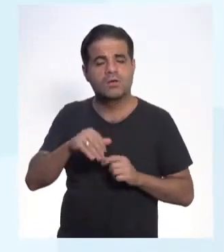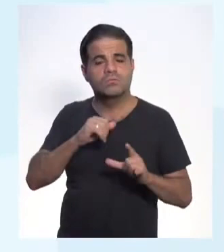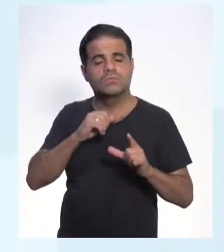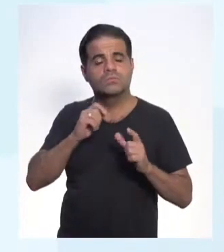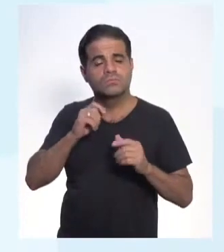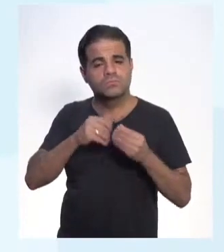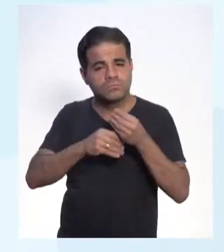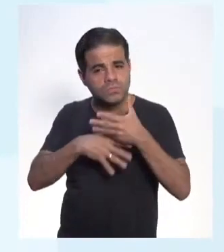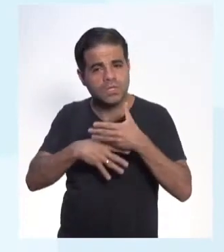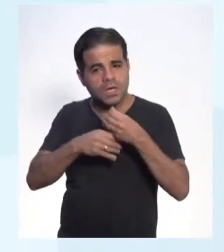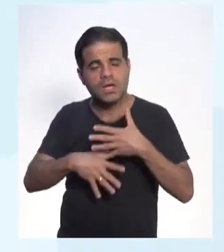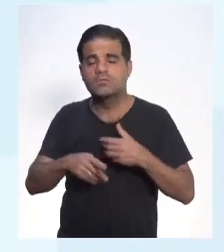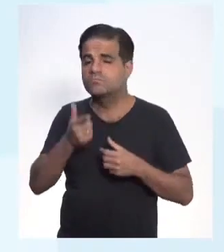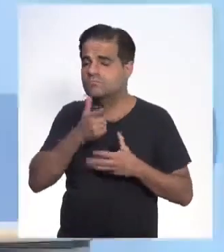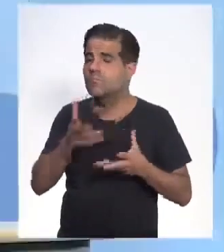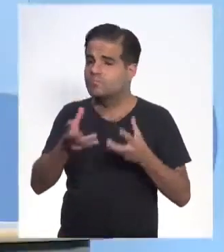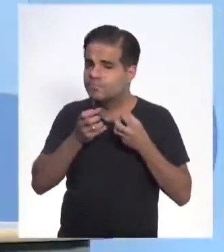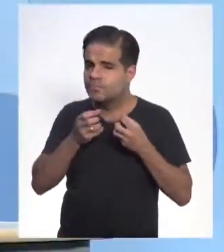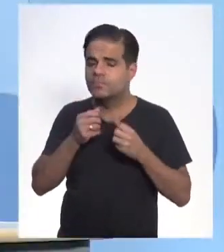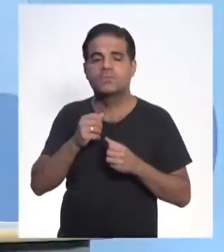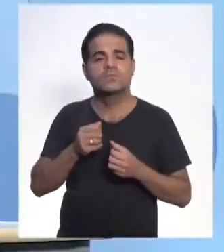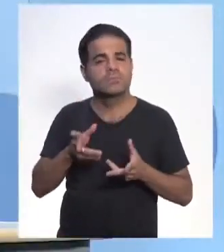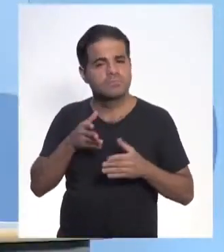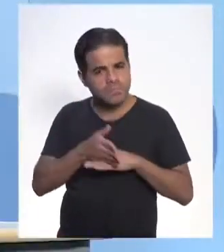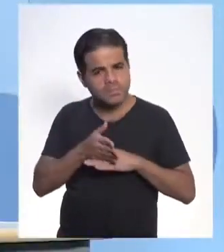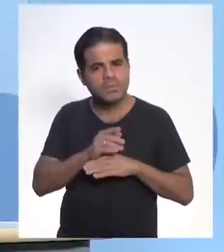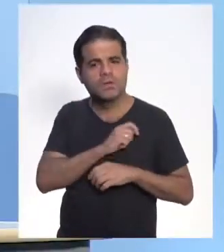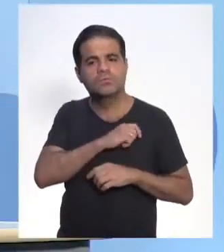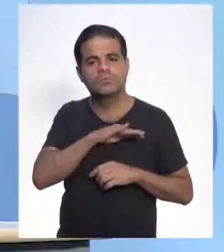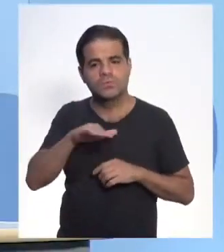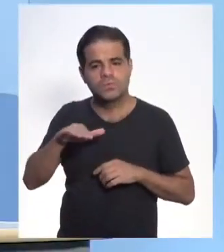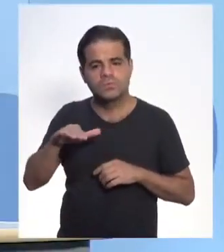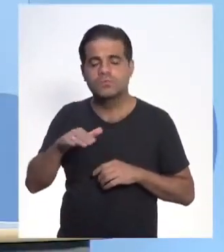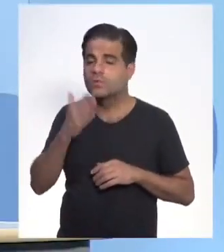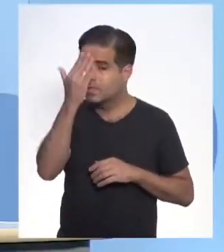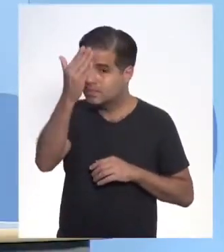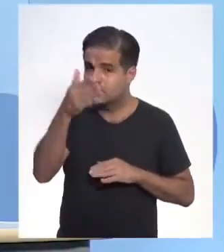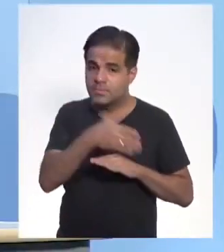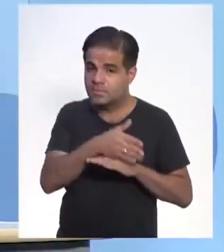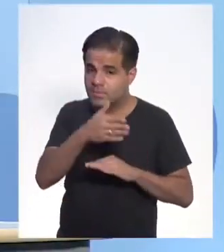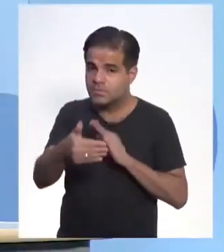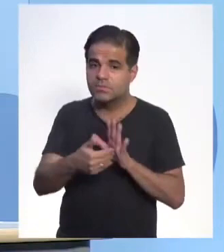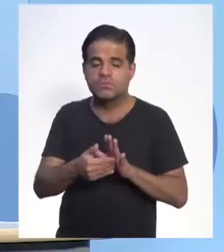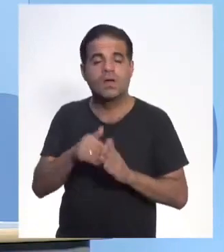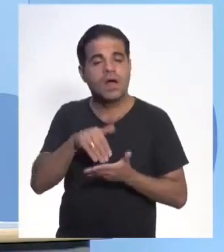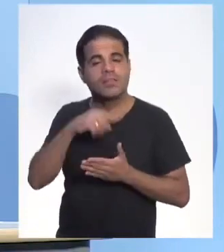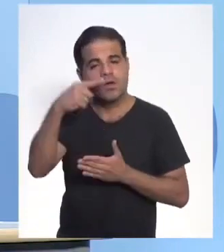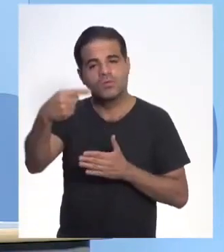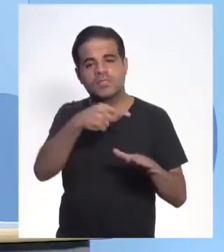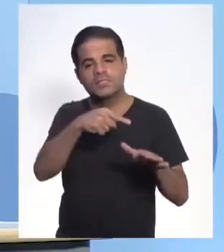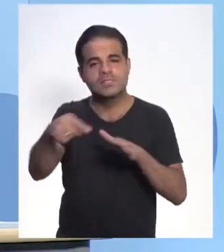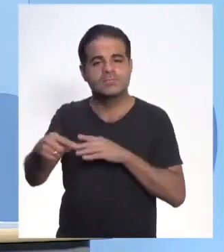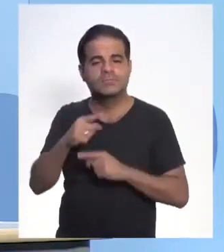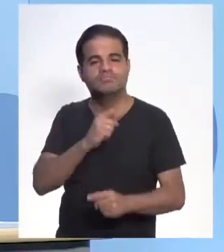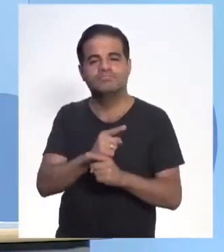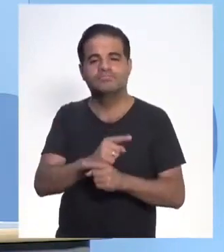a gente consiga absorver aqui a participação do aluno. No mais, eu agradeço a participação de todos. Até semana que vem.